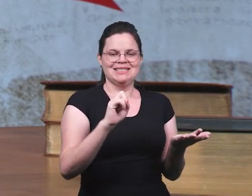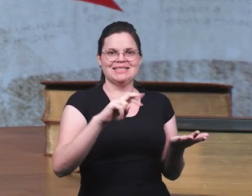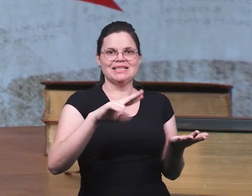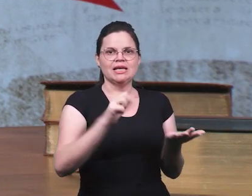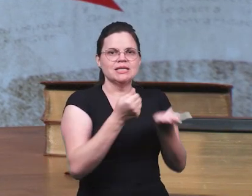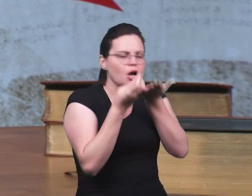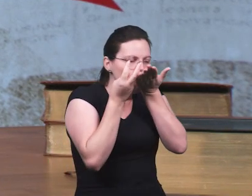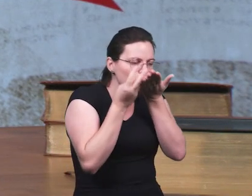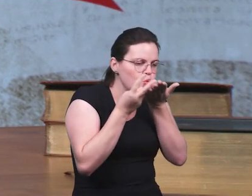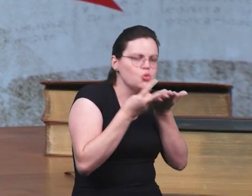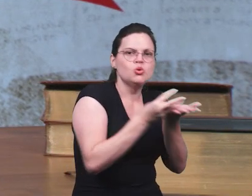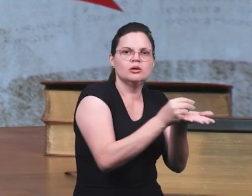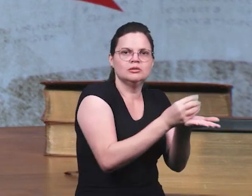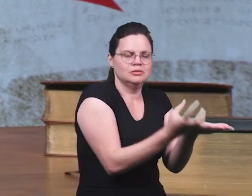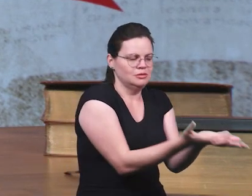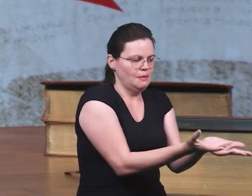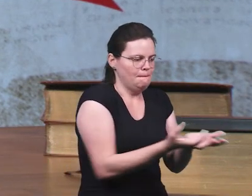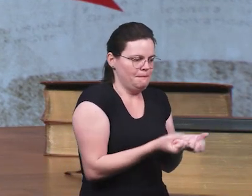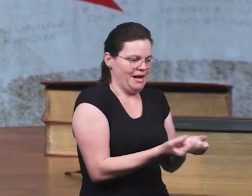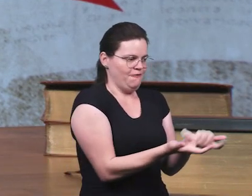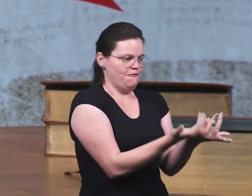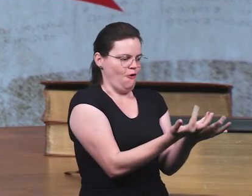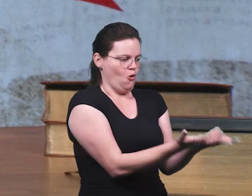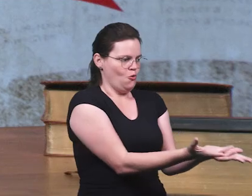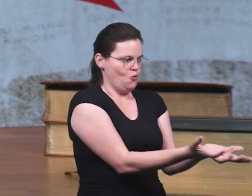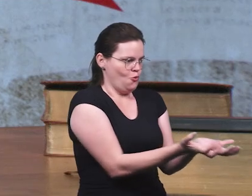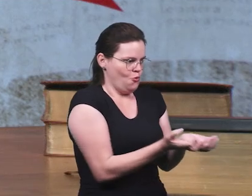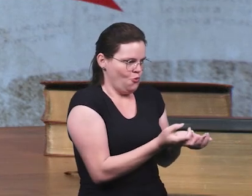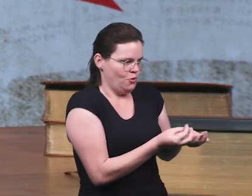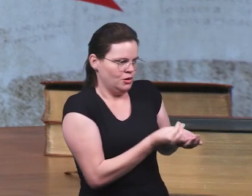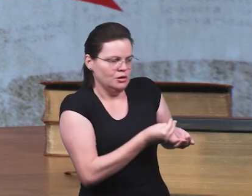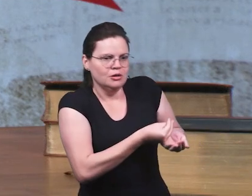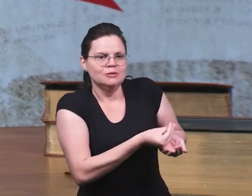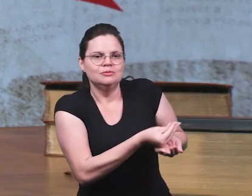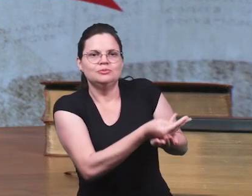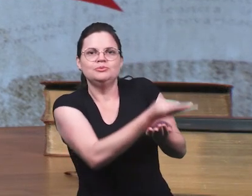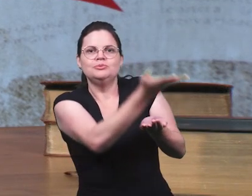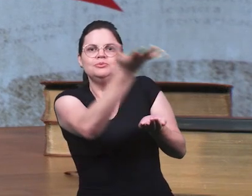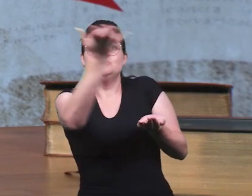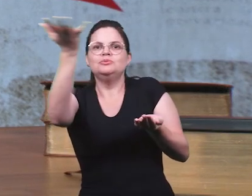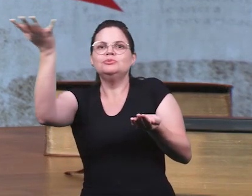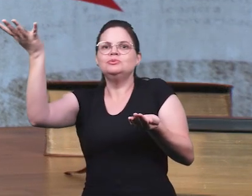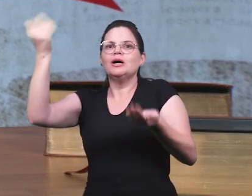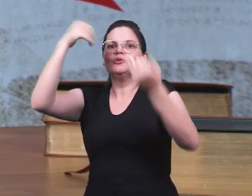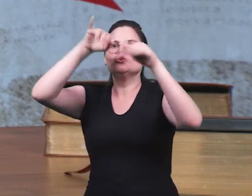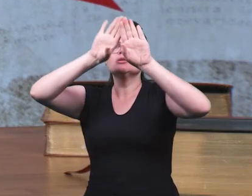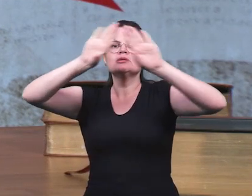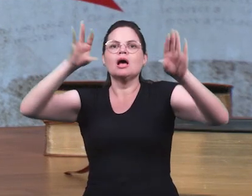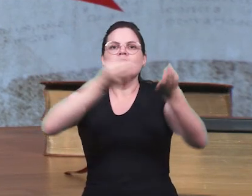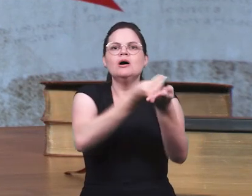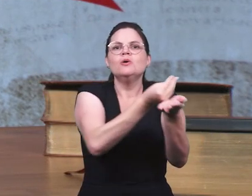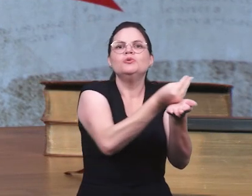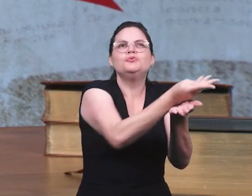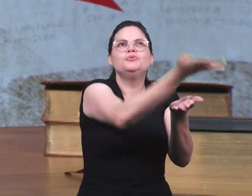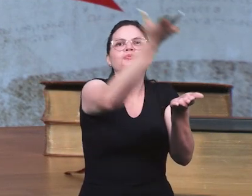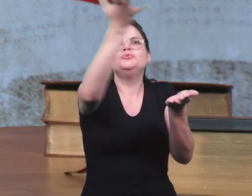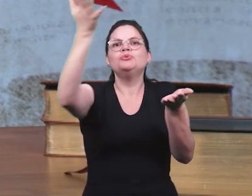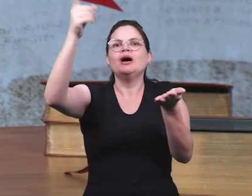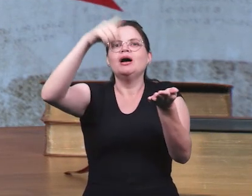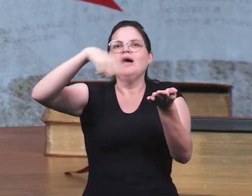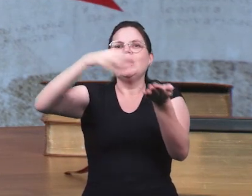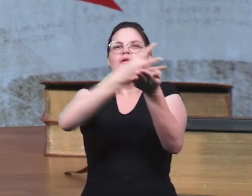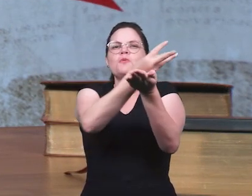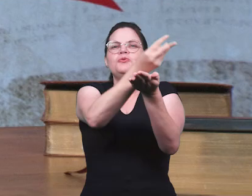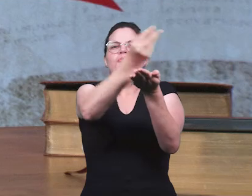a espalhe para o céu diante dos olhos de Faraó. E tornar-se-á em pó